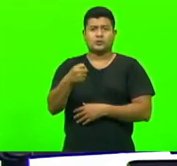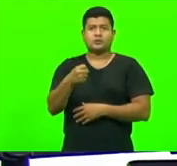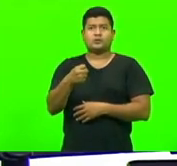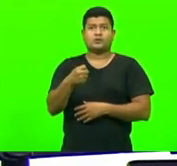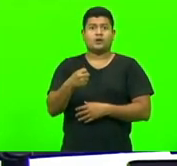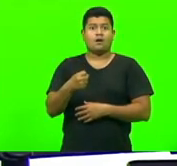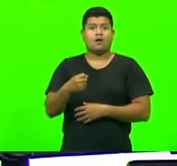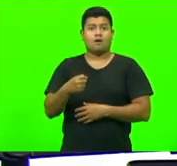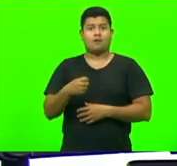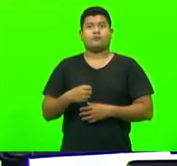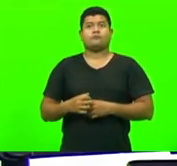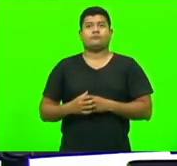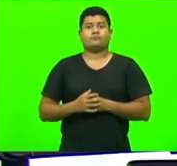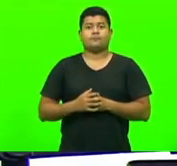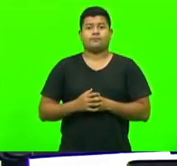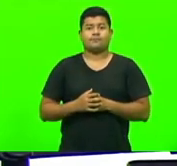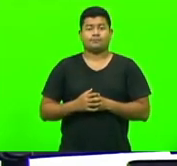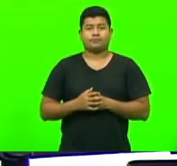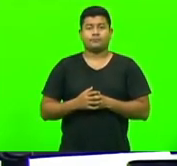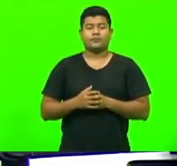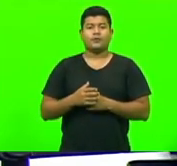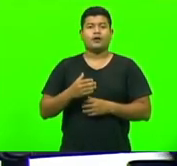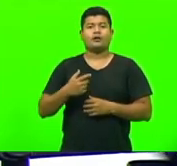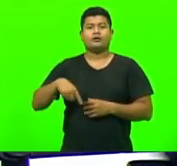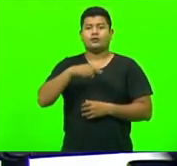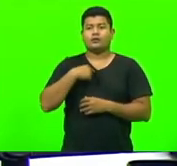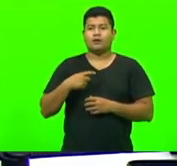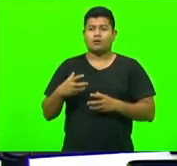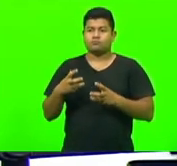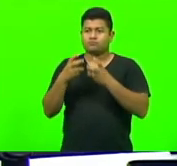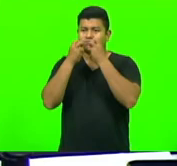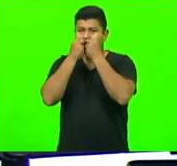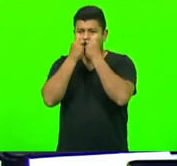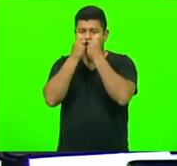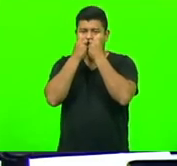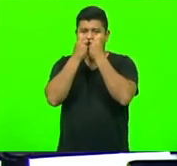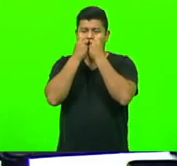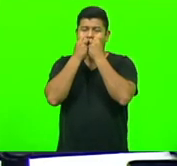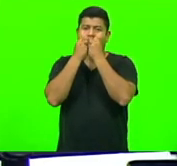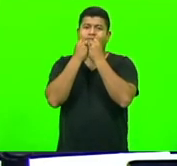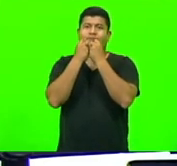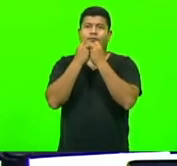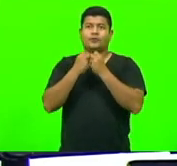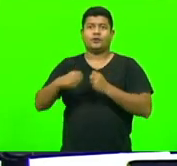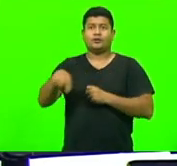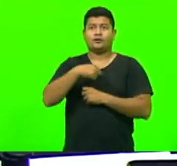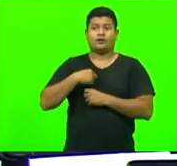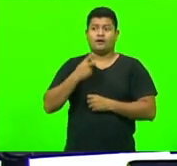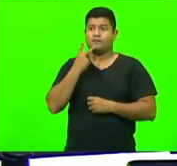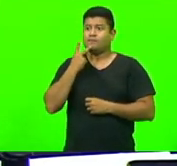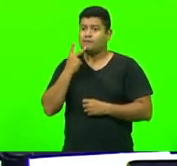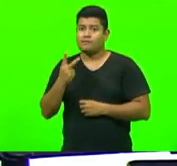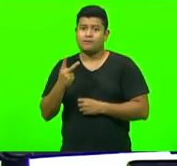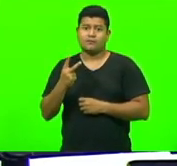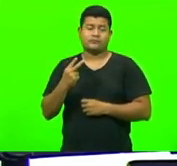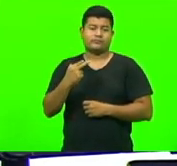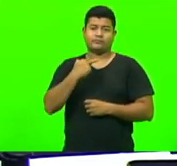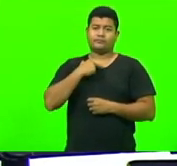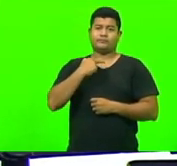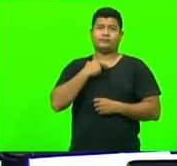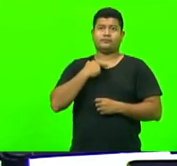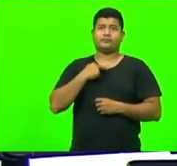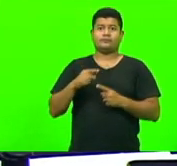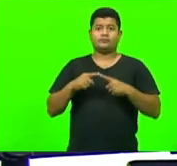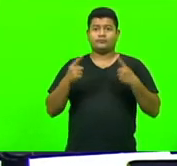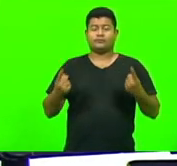medo, arranca-nos a nossa voz da garganta e já não podemos dizer nada. Então,